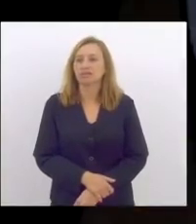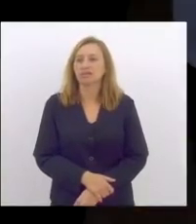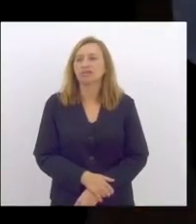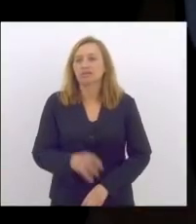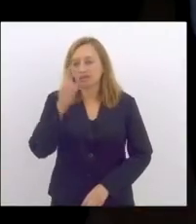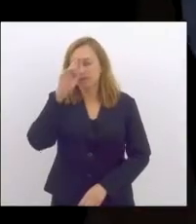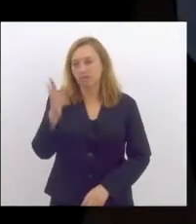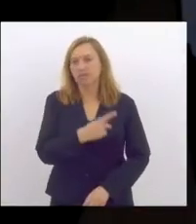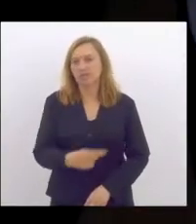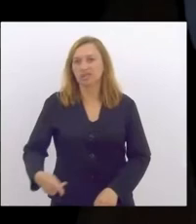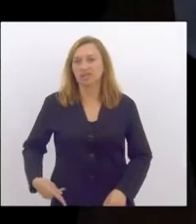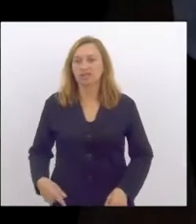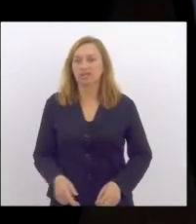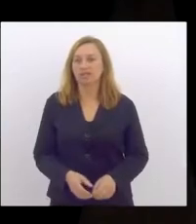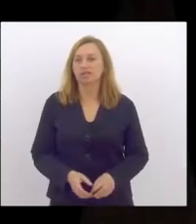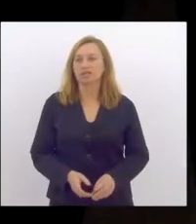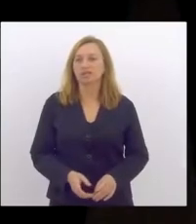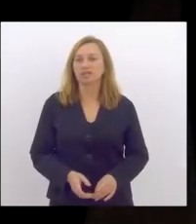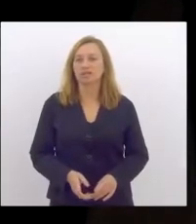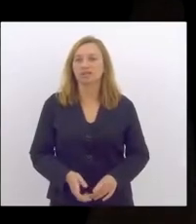Senhor presidente,